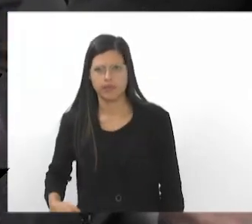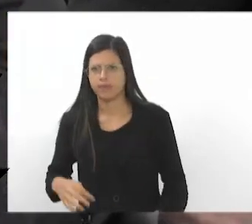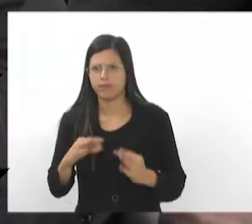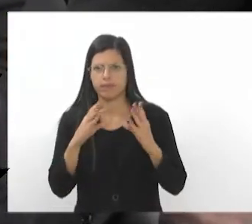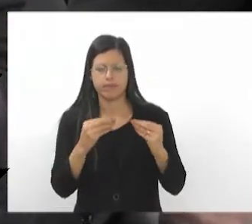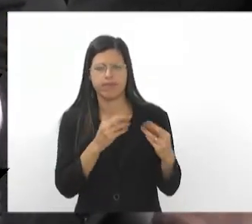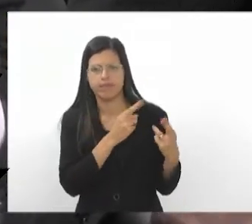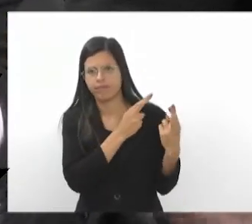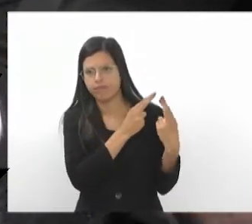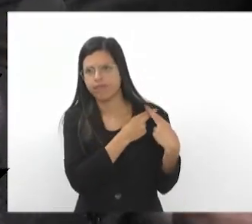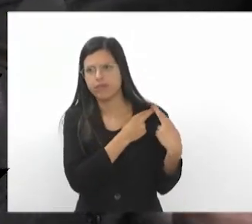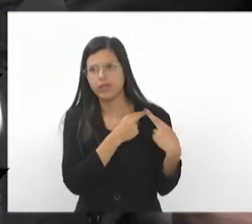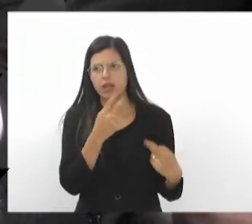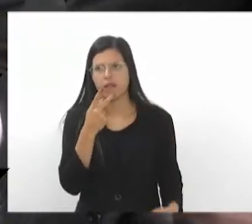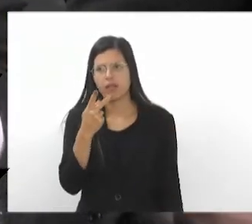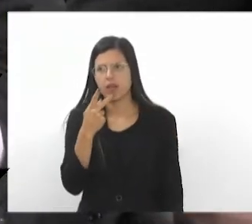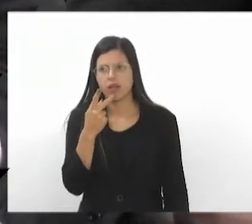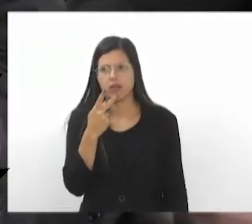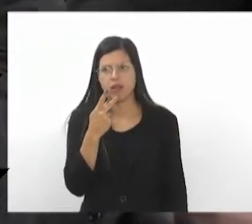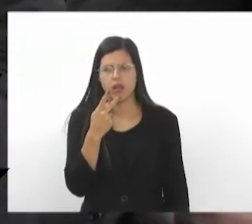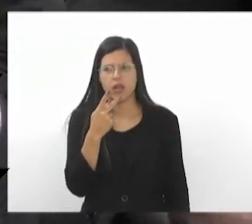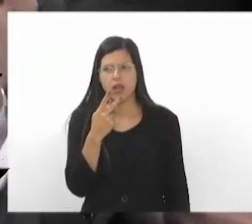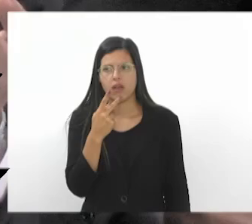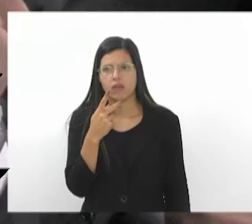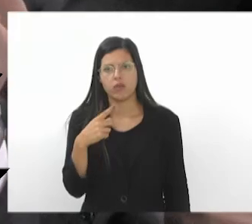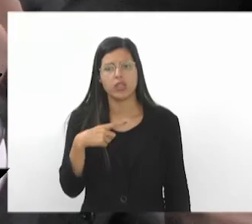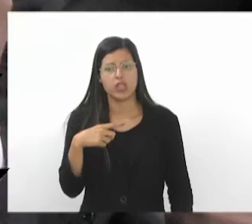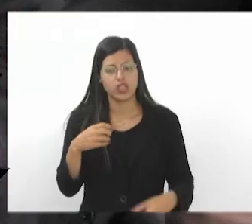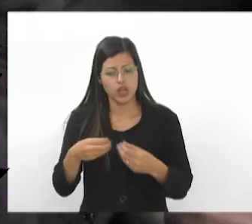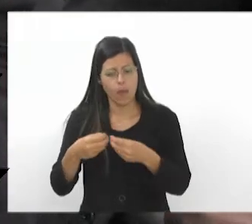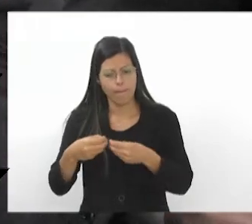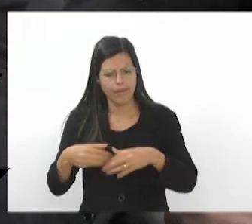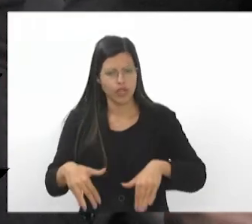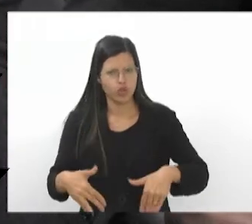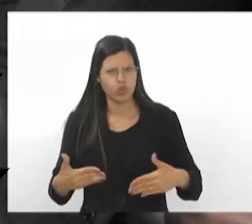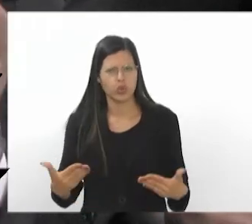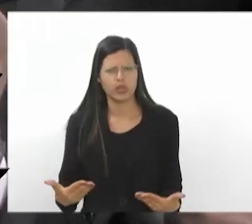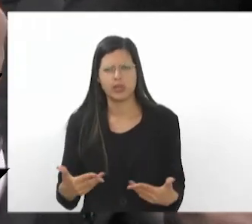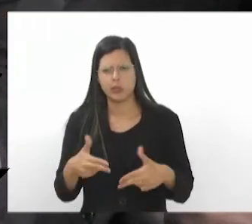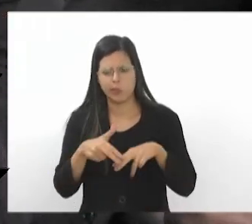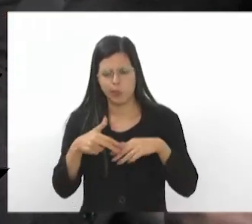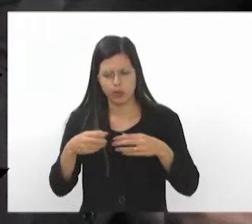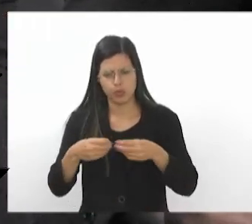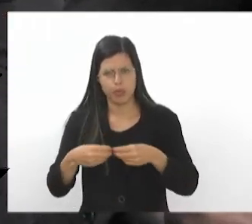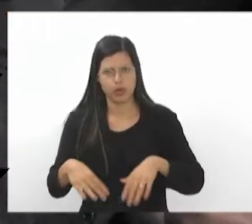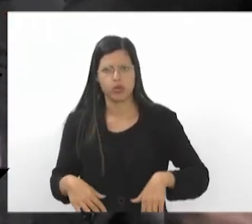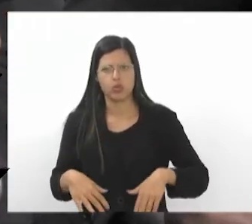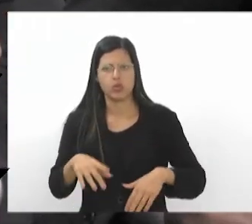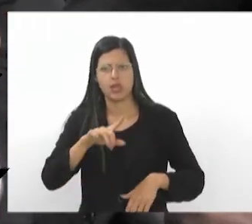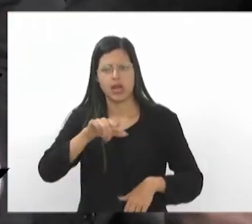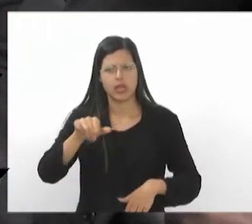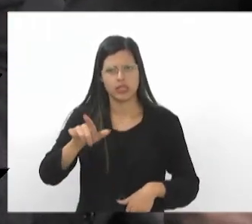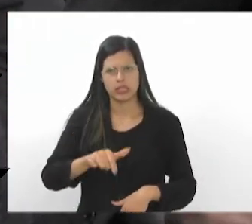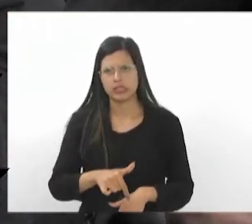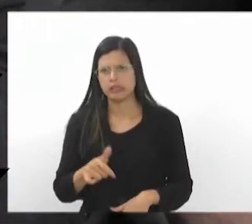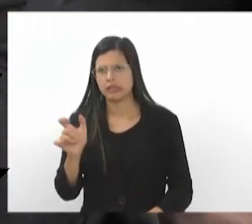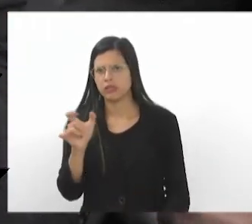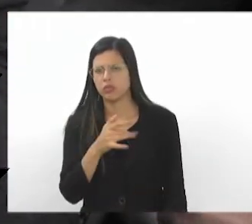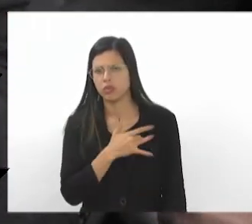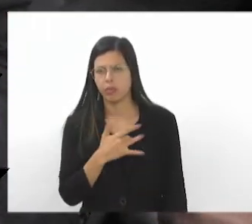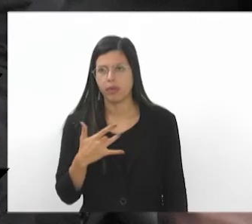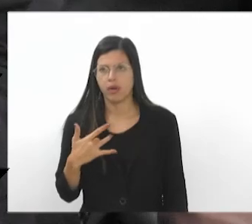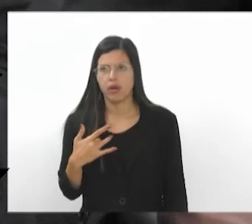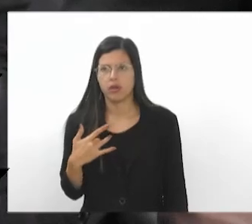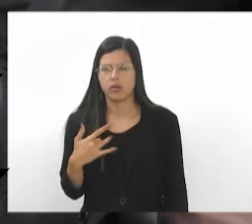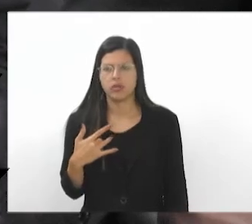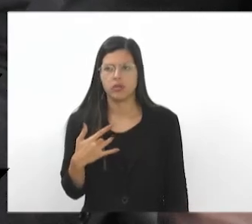responsáveis, diziam abertamente que tinham prejuízo e que, por conta do prejuízo, estavam cancelando unilateralmente os planos, enfim.